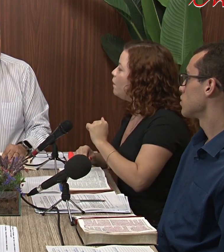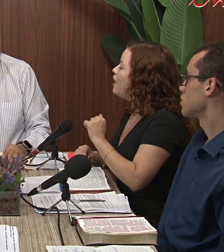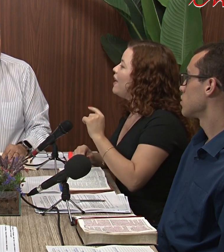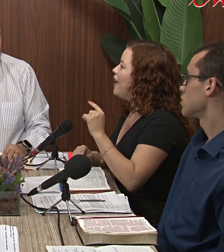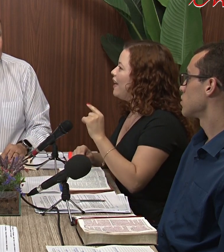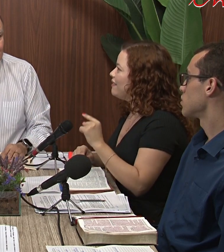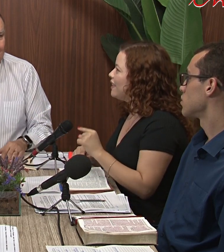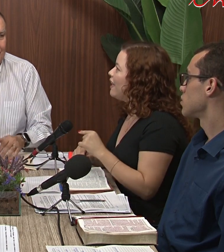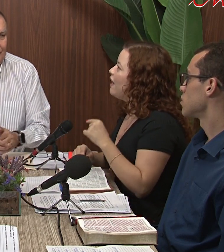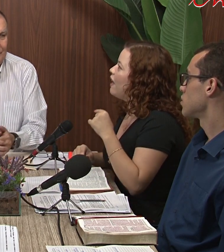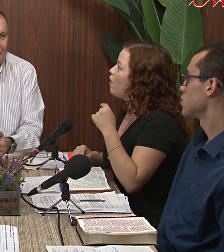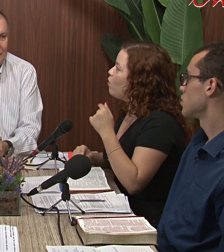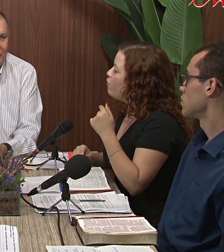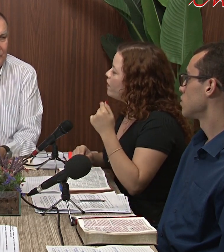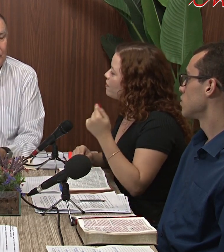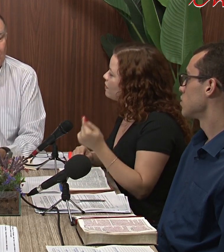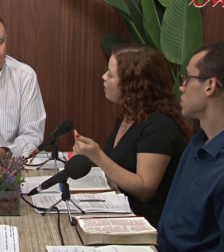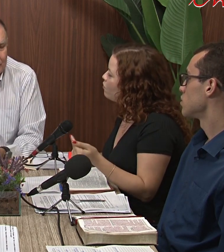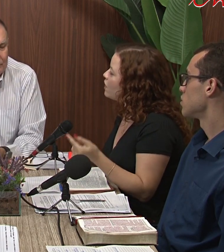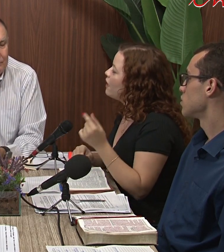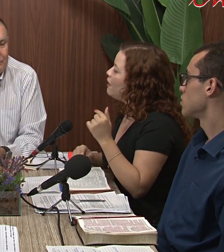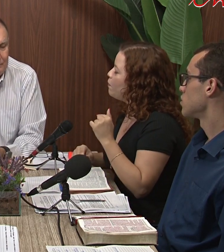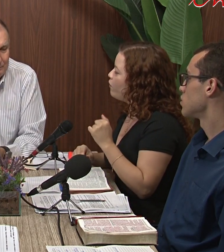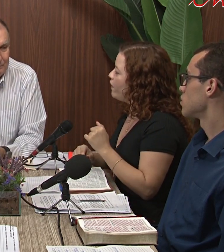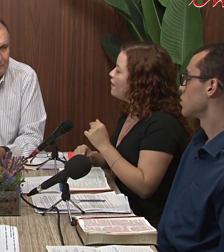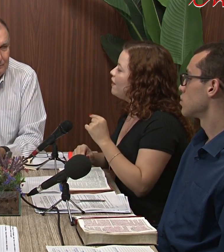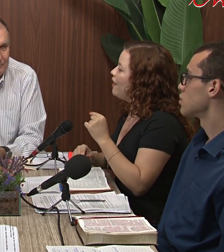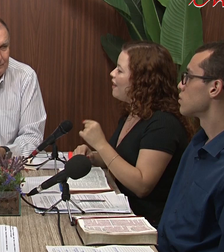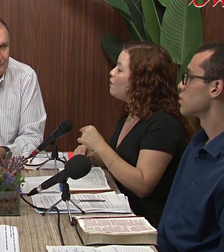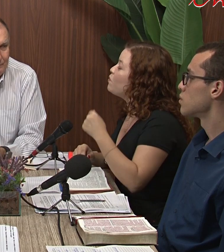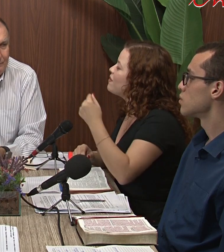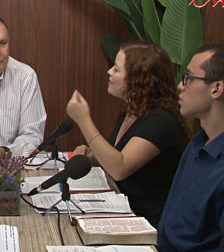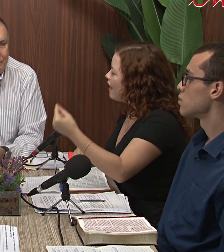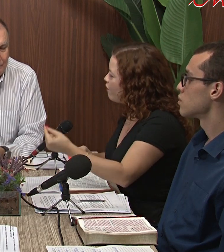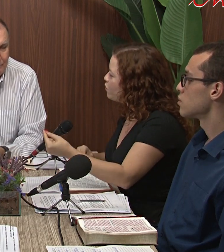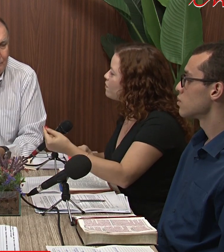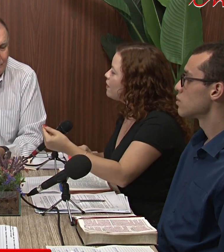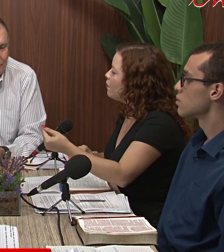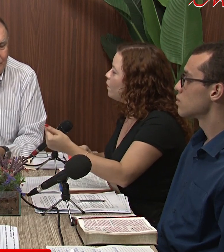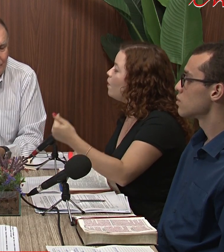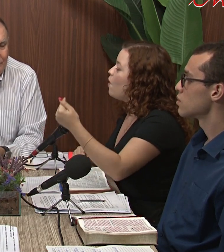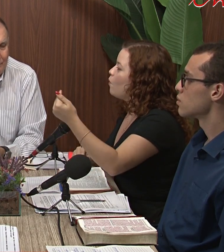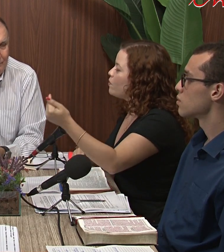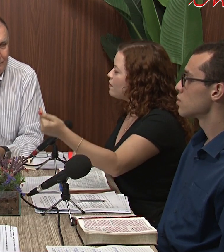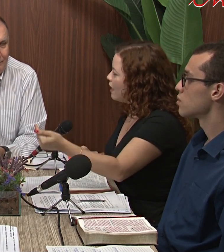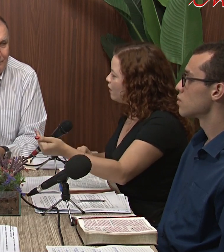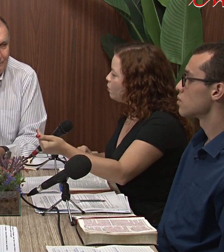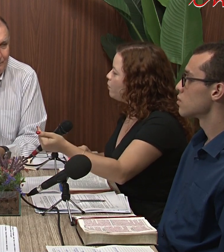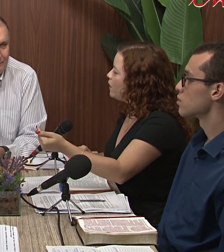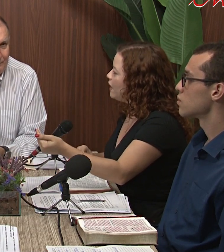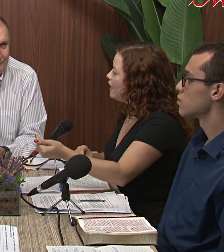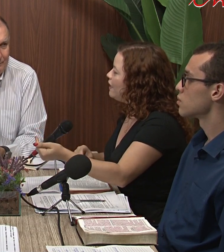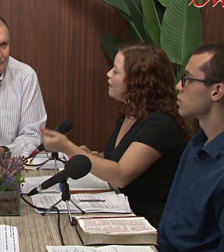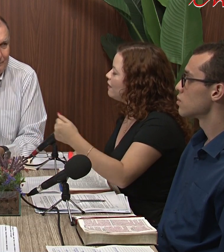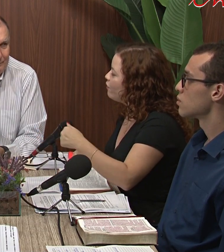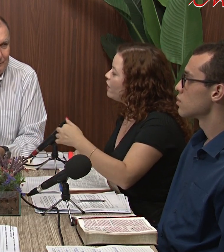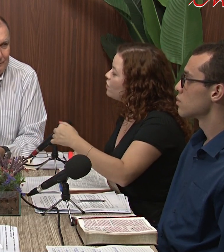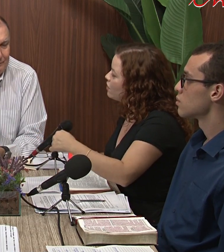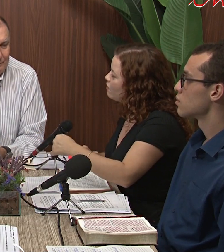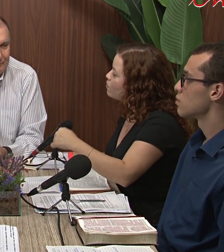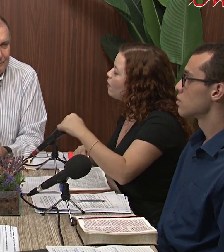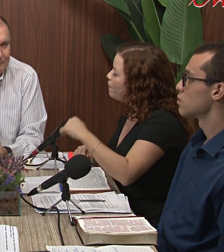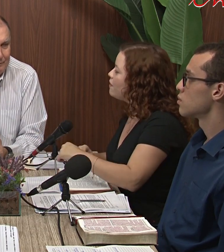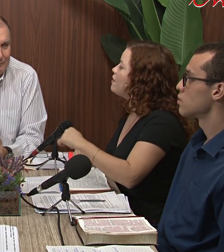restaurado? Não. Ela tem a convicção de que aquele profeta era um servo do Senhor, usado por ele, e que